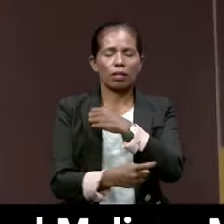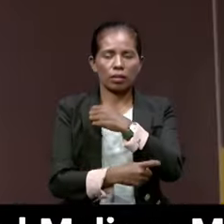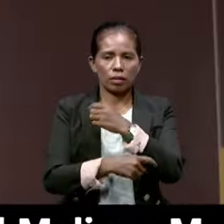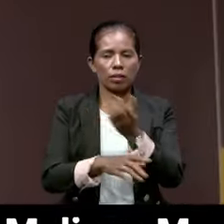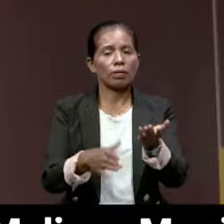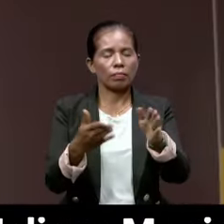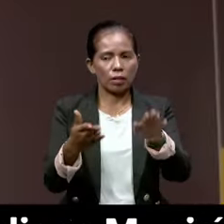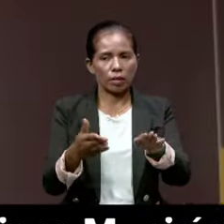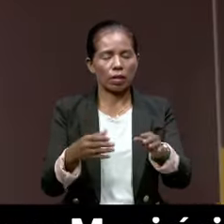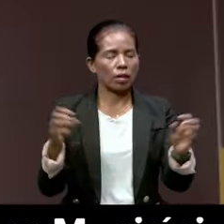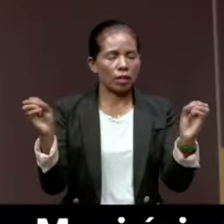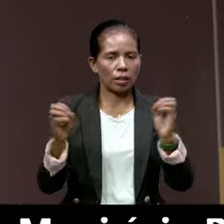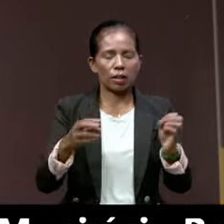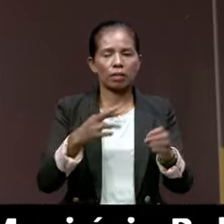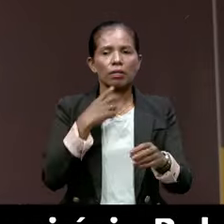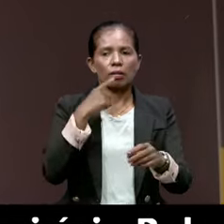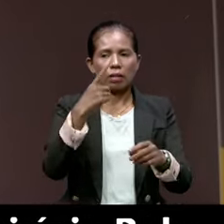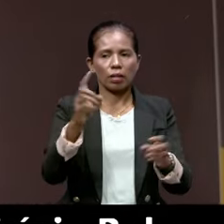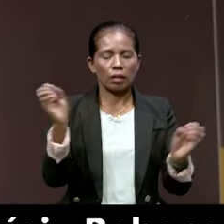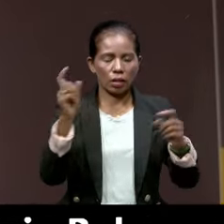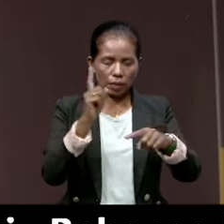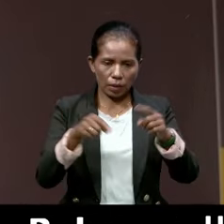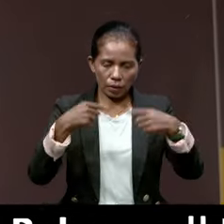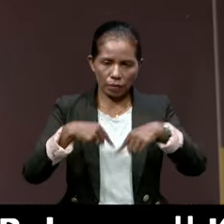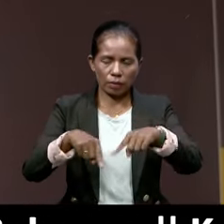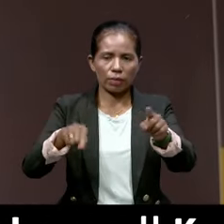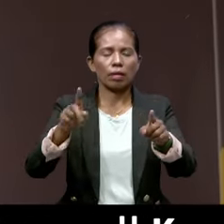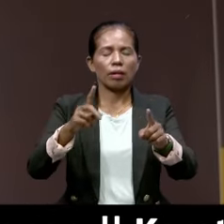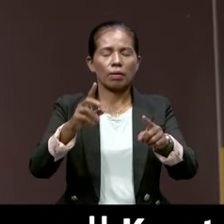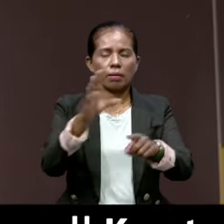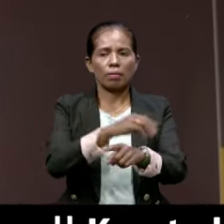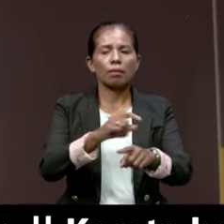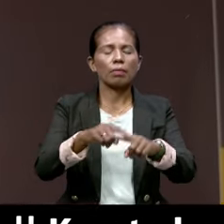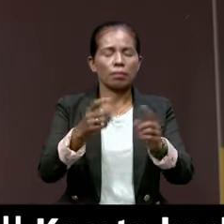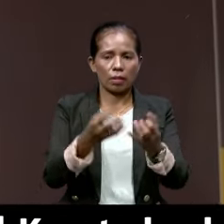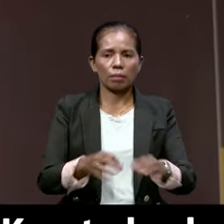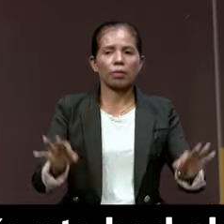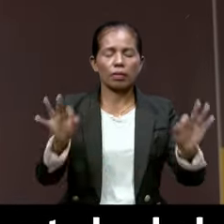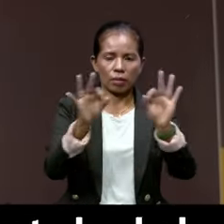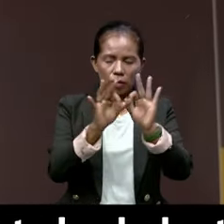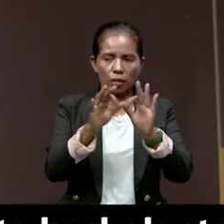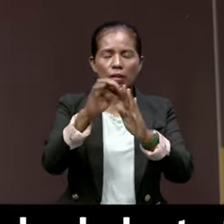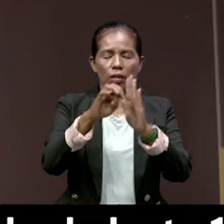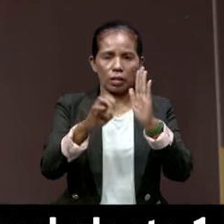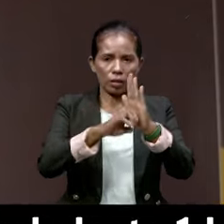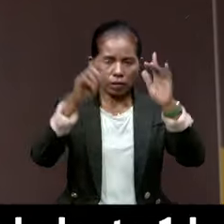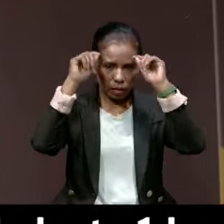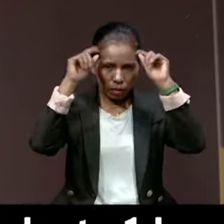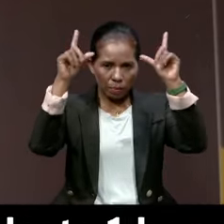ni la hija razão atu ni la bele fila mai be importante maka estado Timor